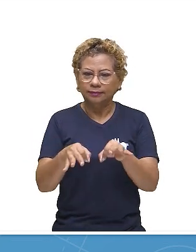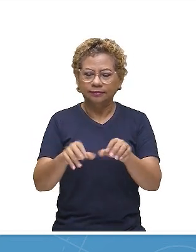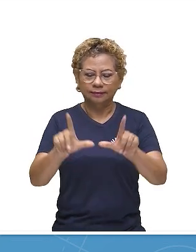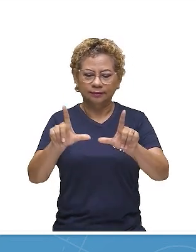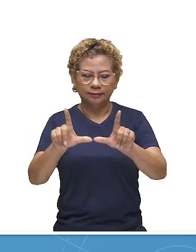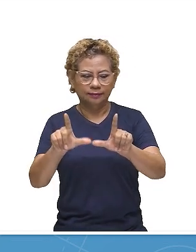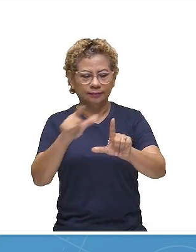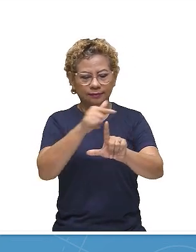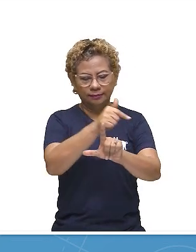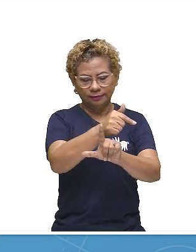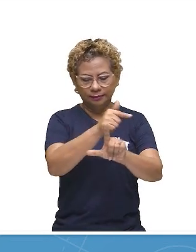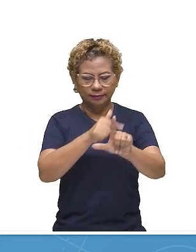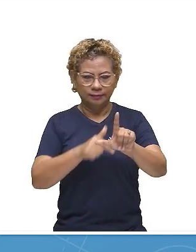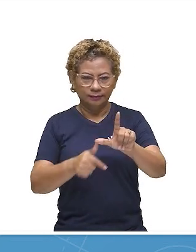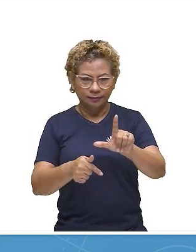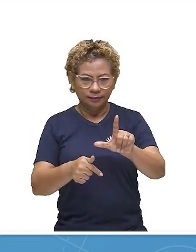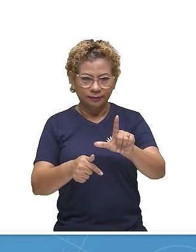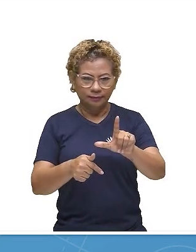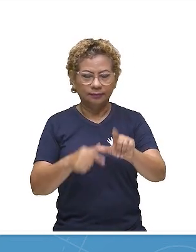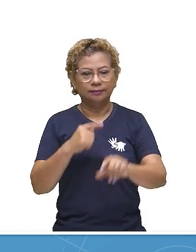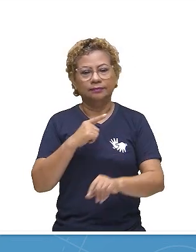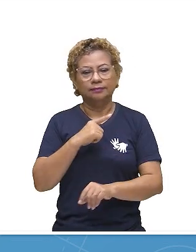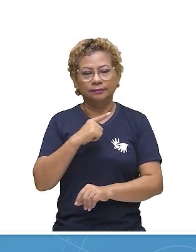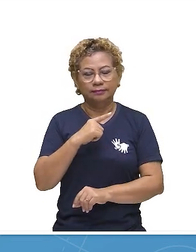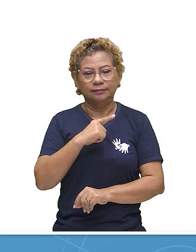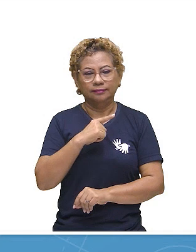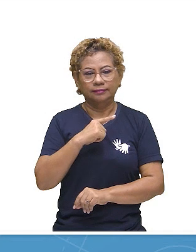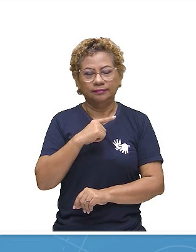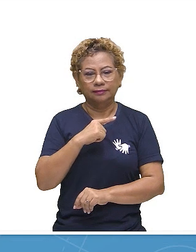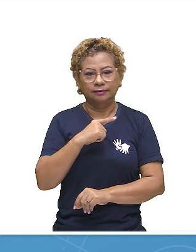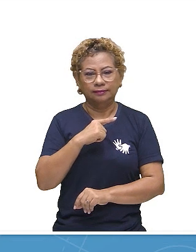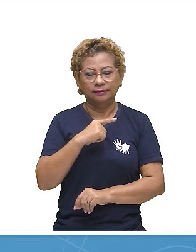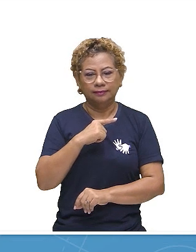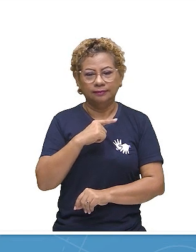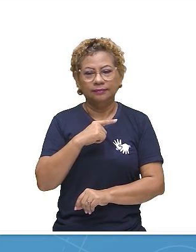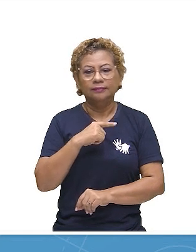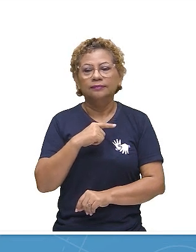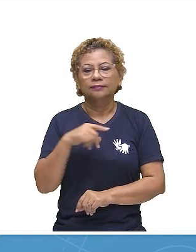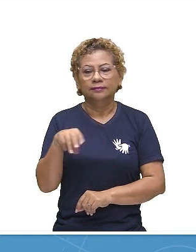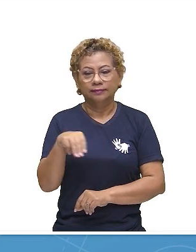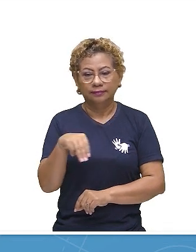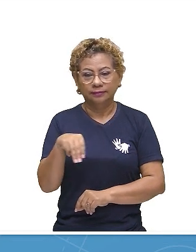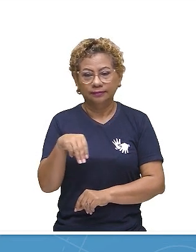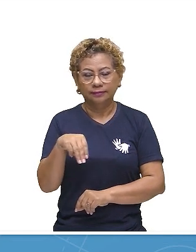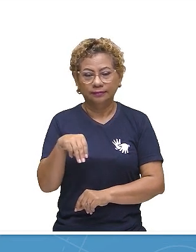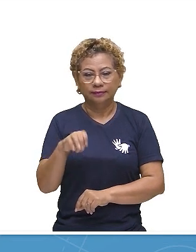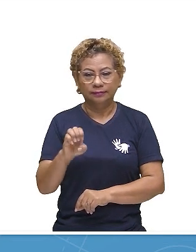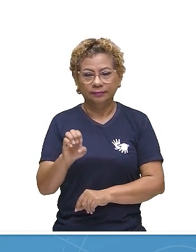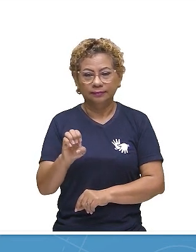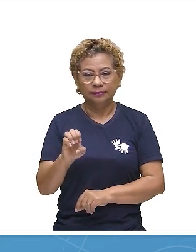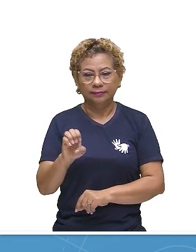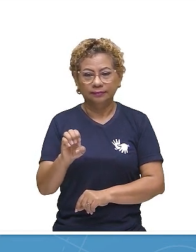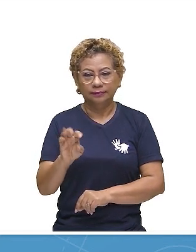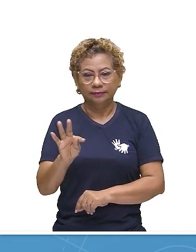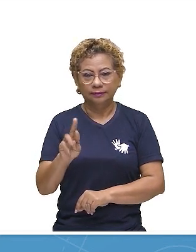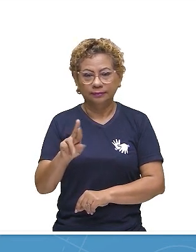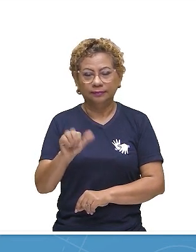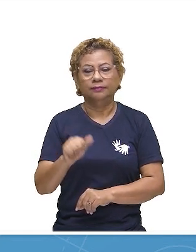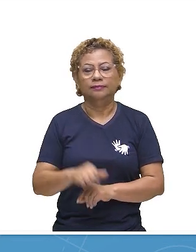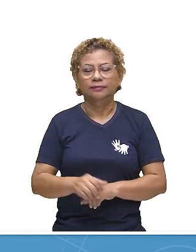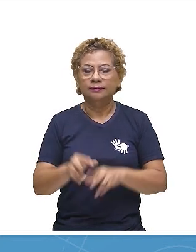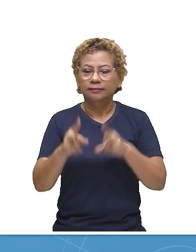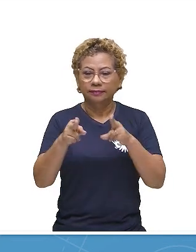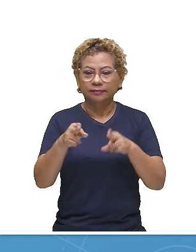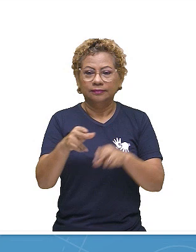sala aqui, né, de acordo com o problema, mede 7 metros. Como a Sofia lá desenvolveu no chat,